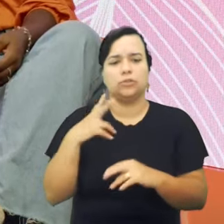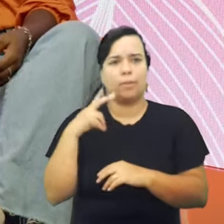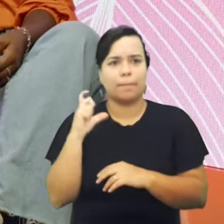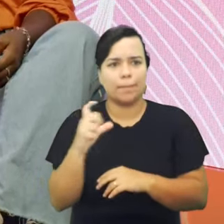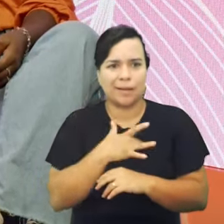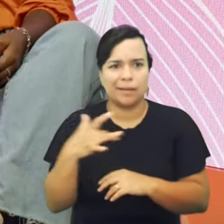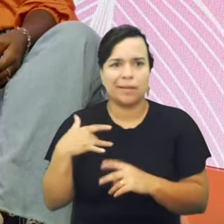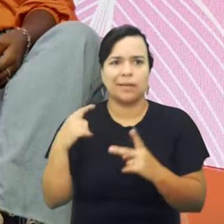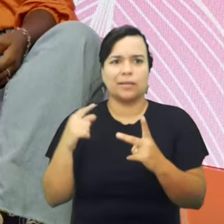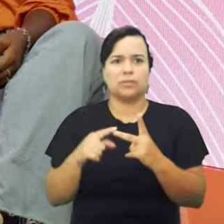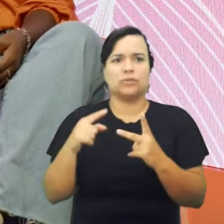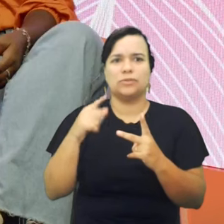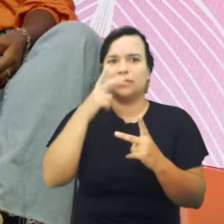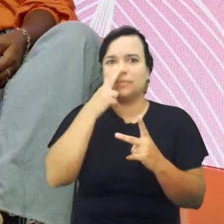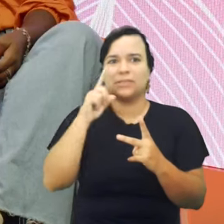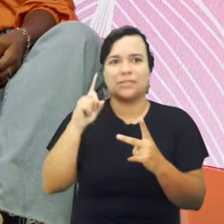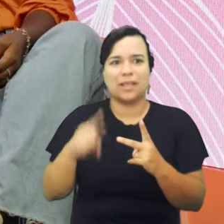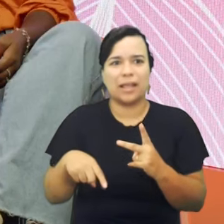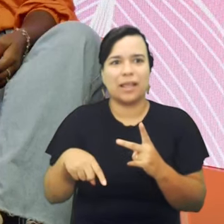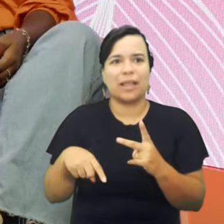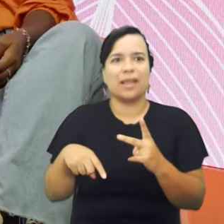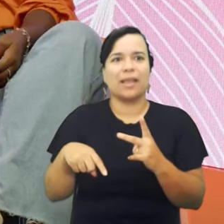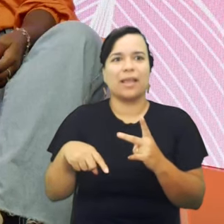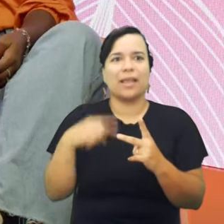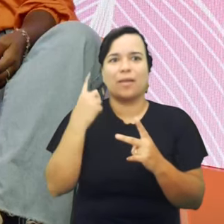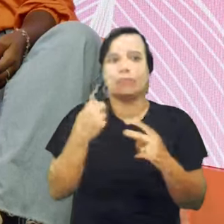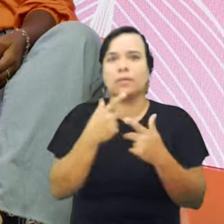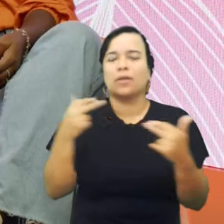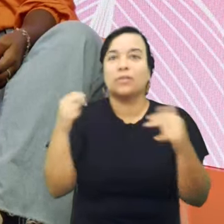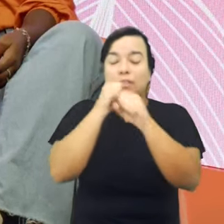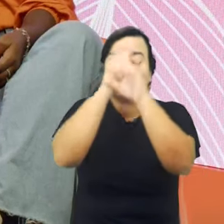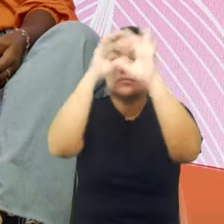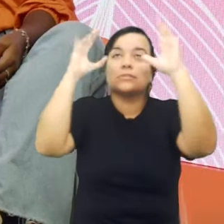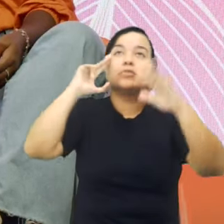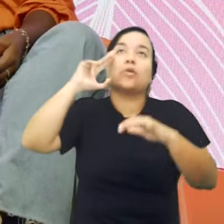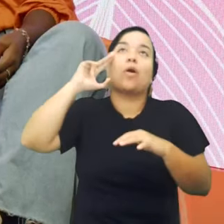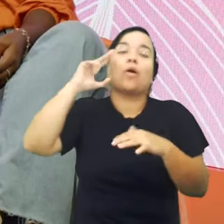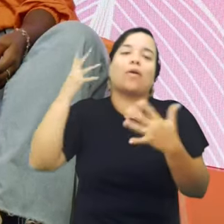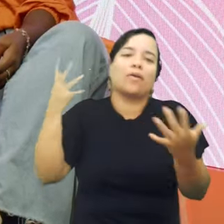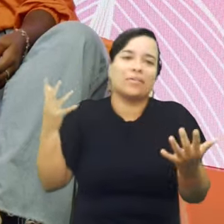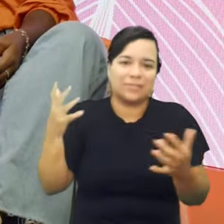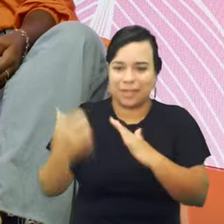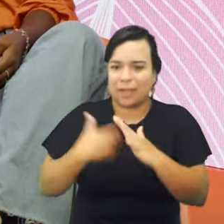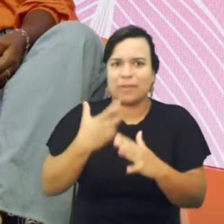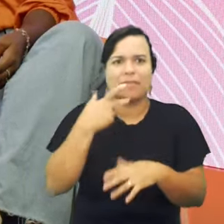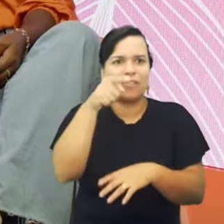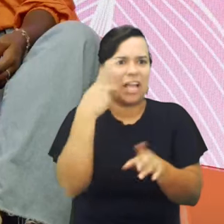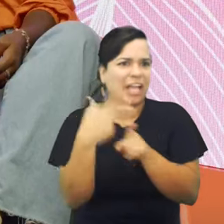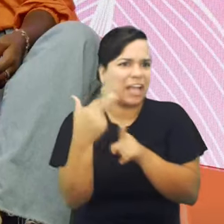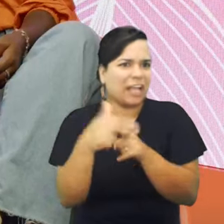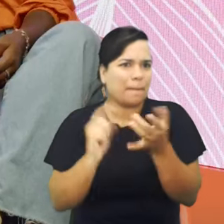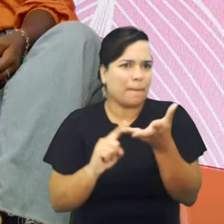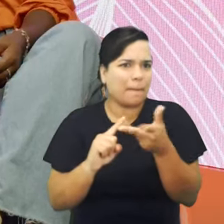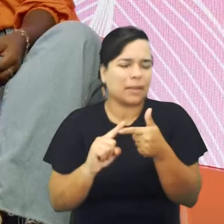alimentação, como um canto da sereia, né? Porque daí no final a empresa vai lá e fala, olha, mas você vai ganhar isso, você não vai ganhar